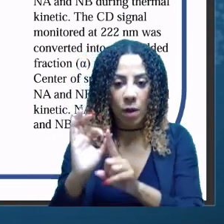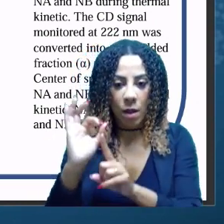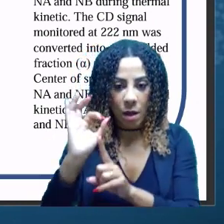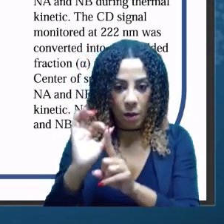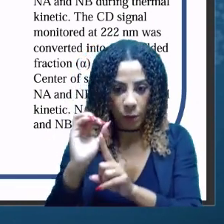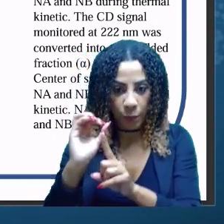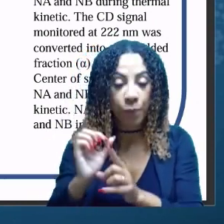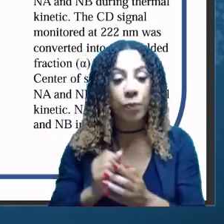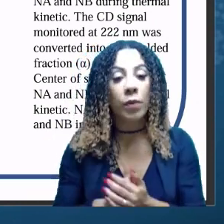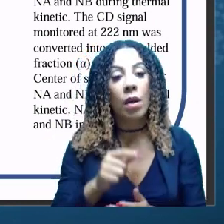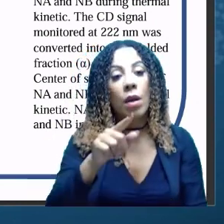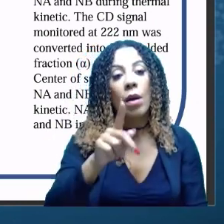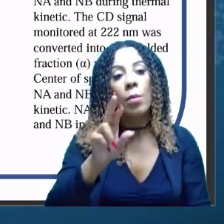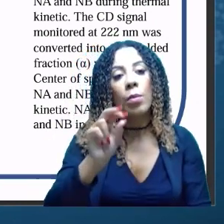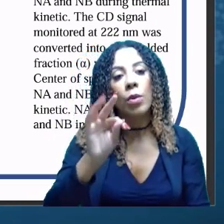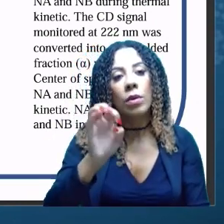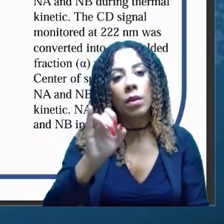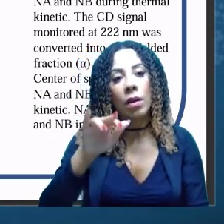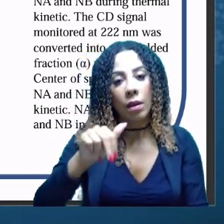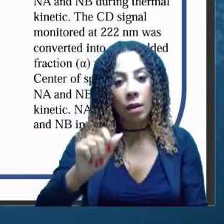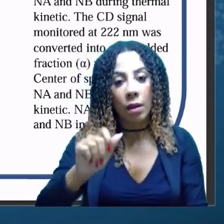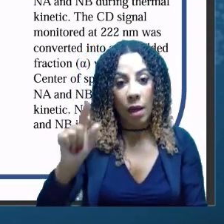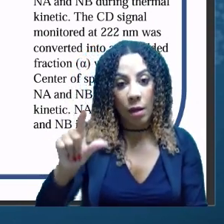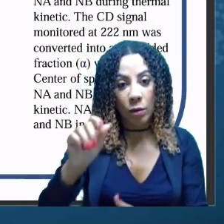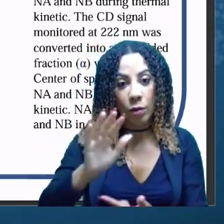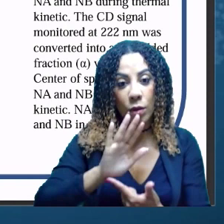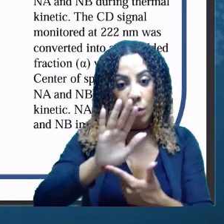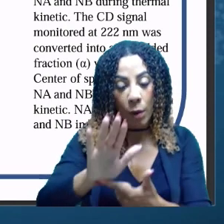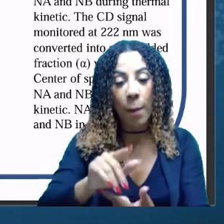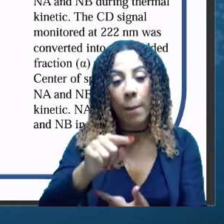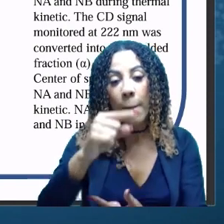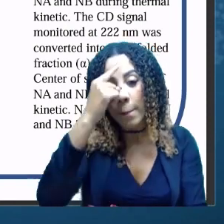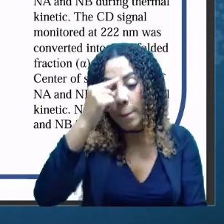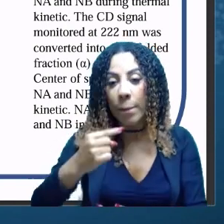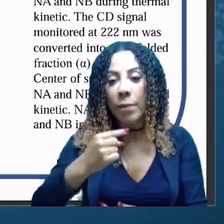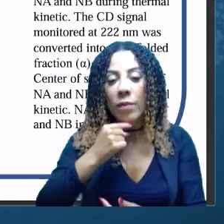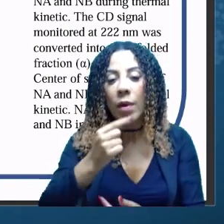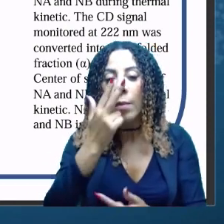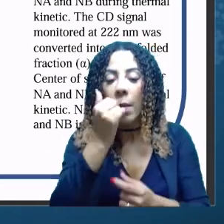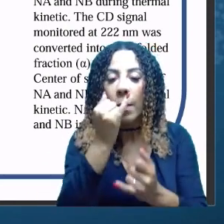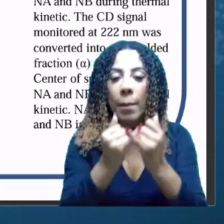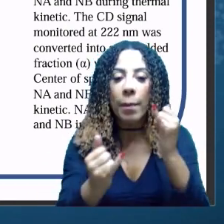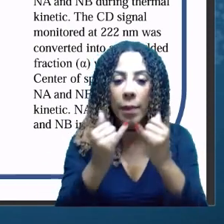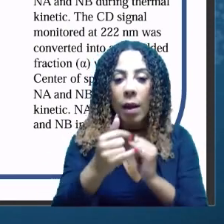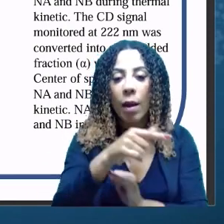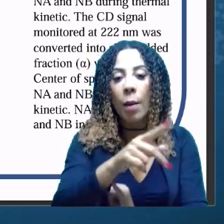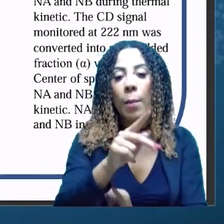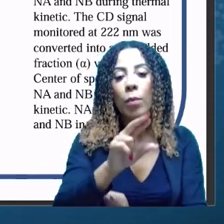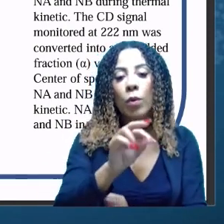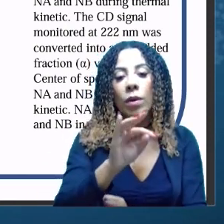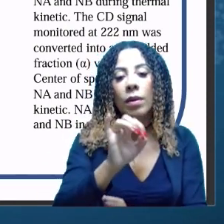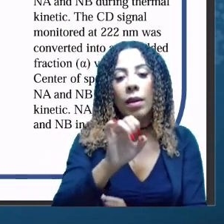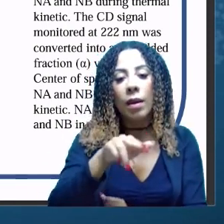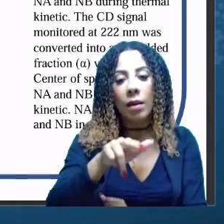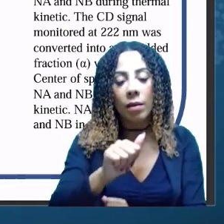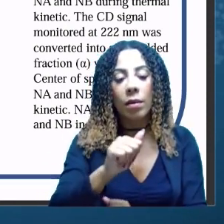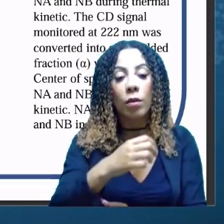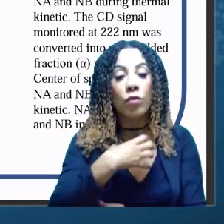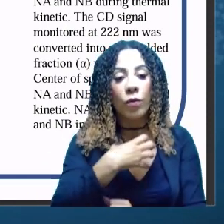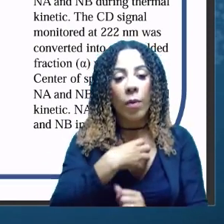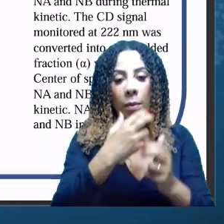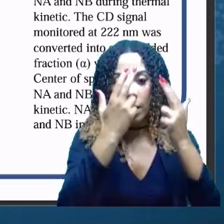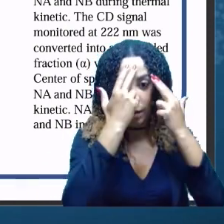gente observa que o perfil de dicroísmo circular dessa proteína ele foi bem similar à proteína na sua forma nativa, mostrando, então, que a proteína ela teria essa